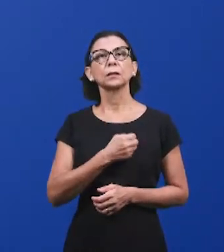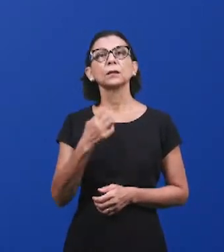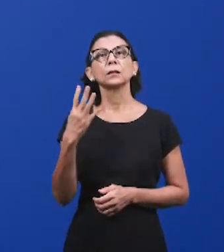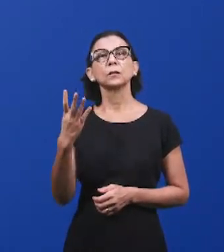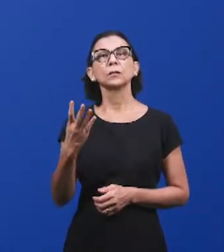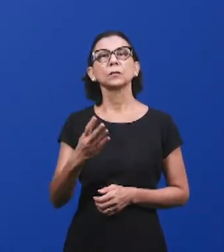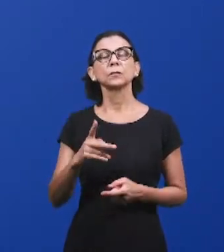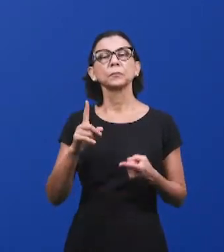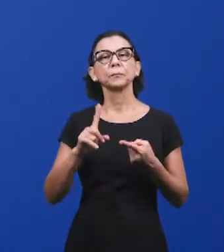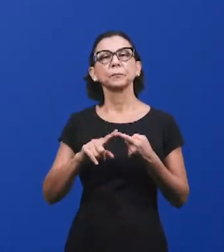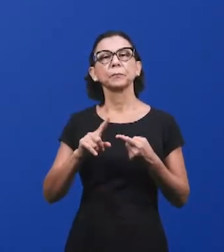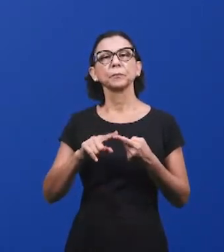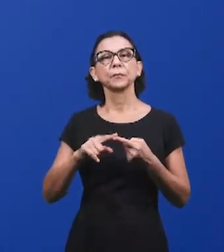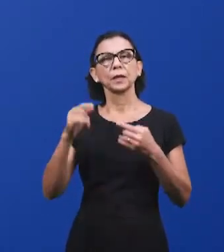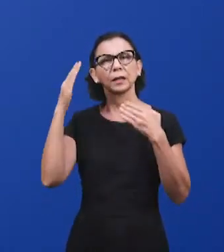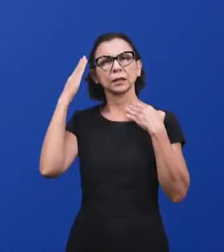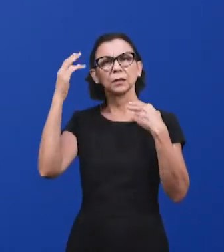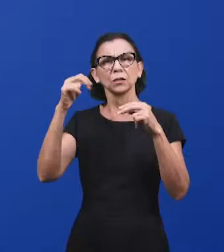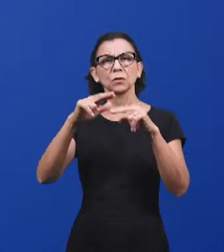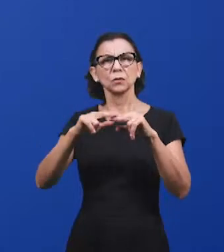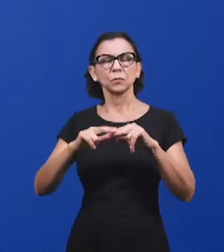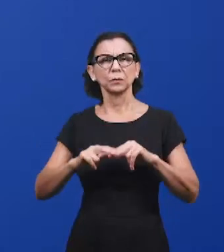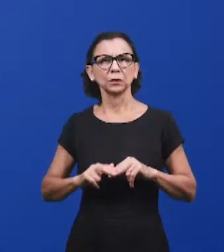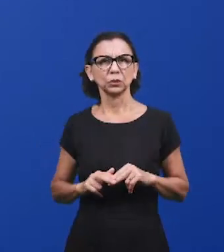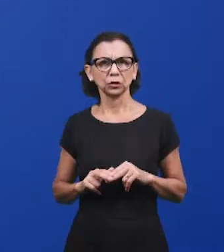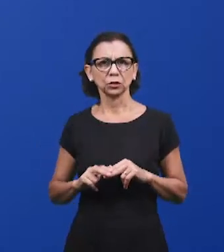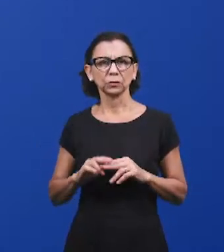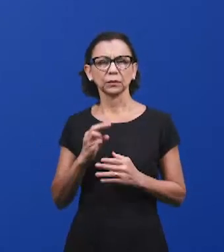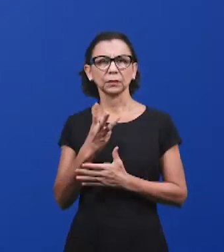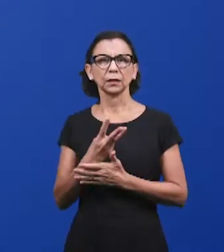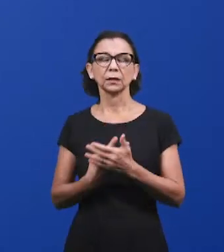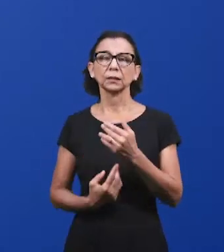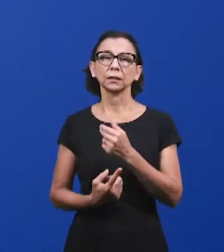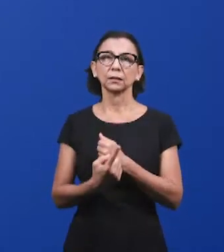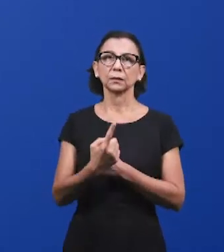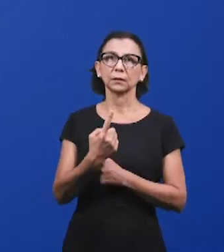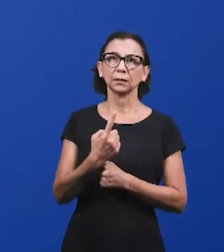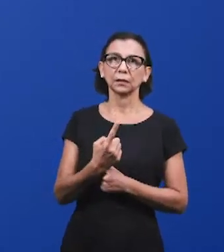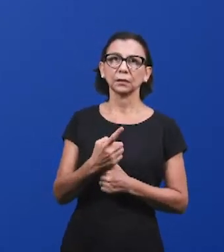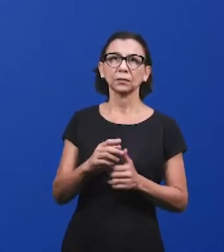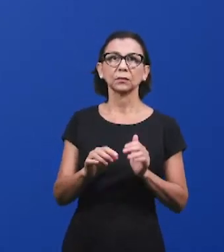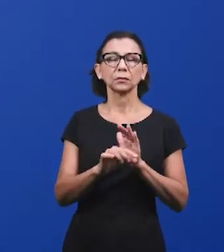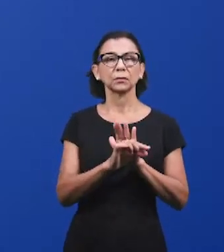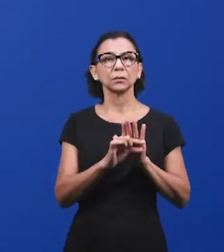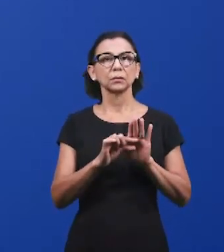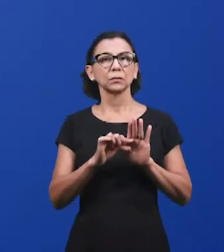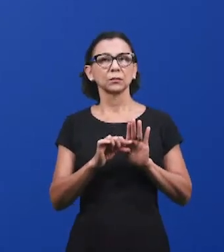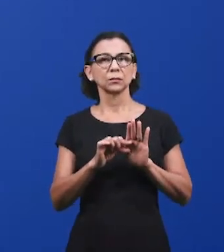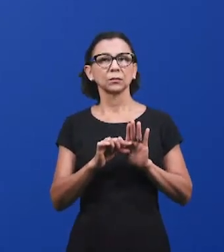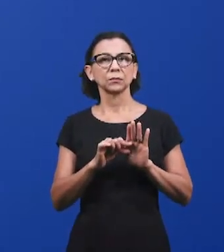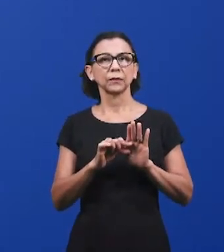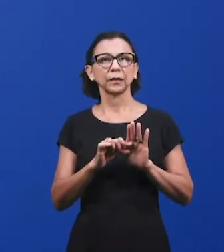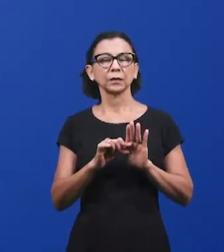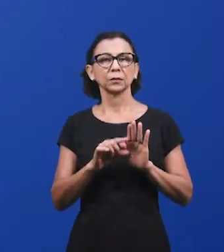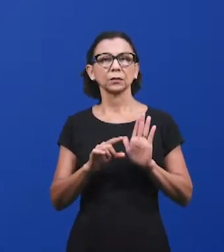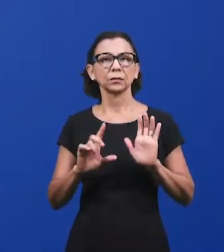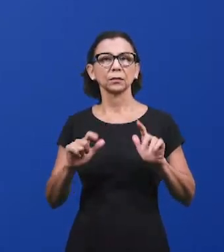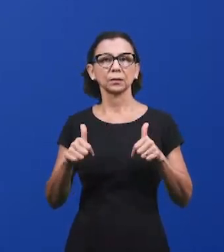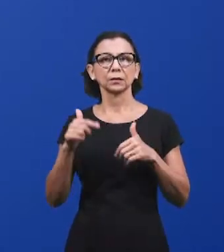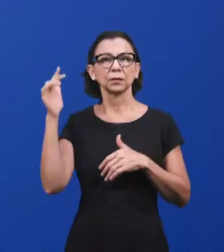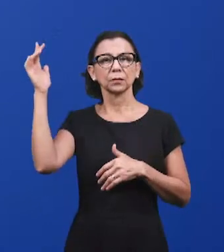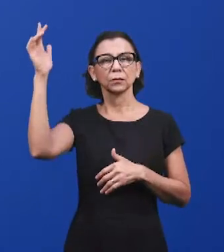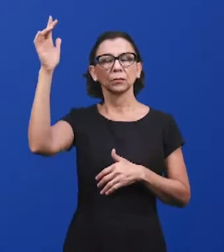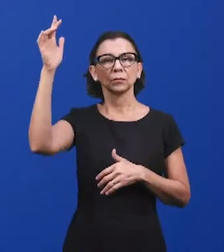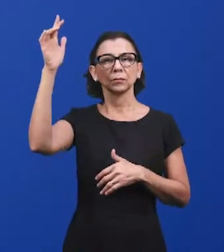destacam a gratidão da igreja e os motivos expostos pela ação da Trindade? Cite os números dos versos onde se destaca a operação do Pai, do Filho e do